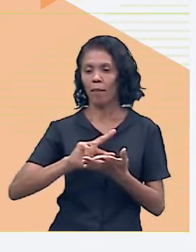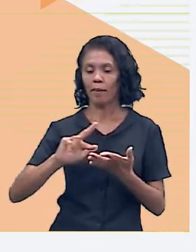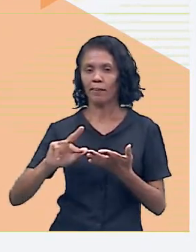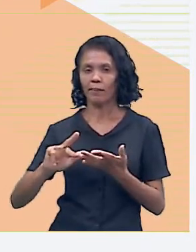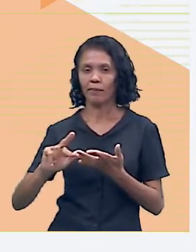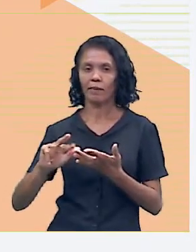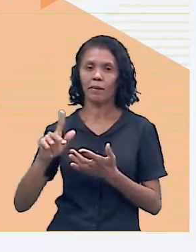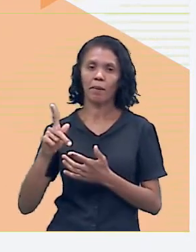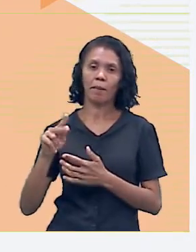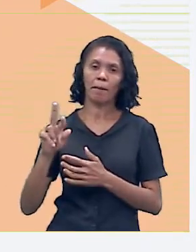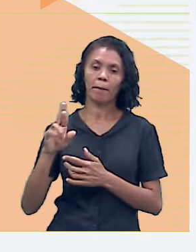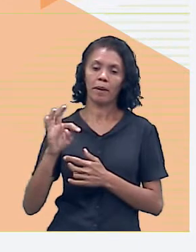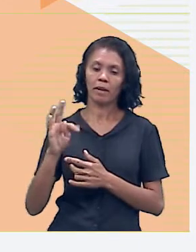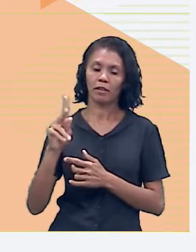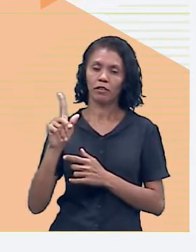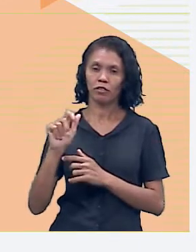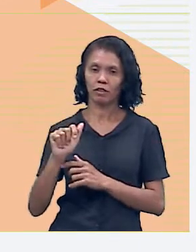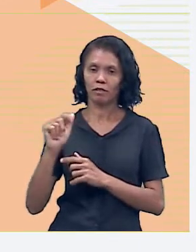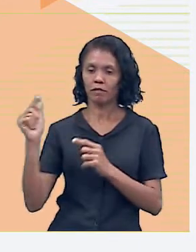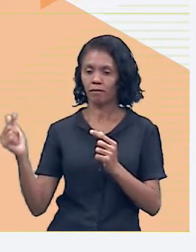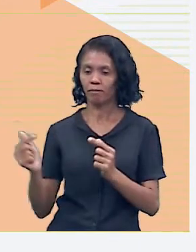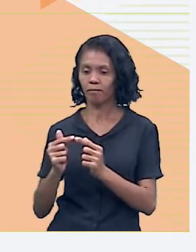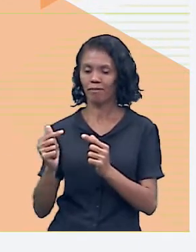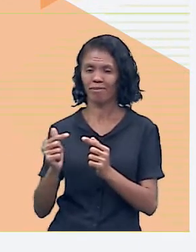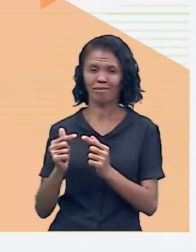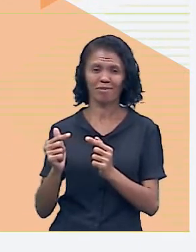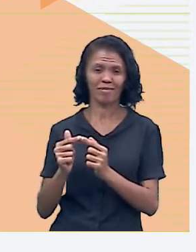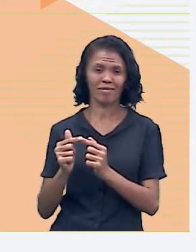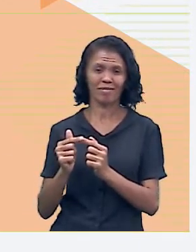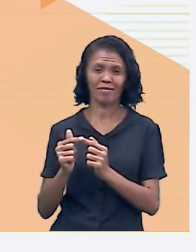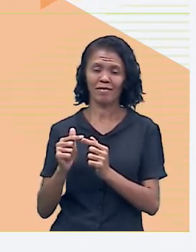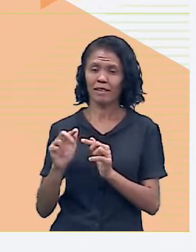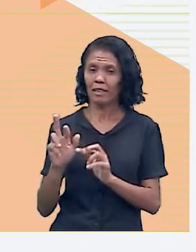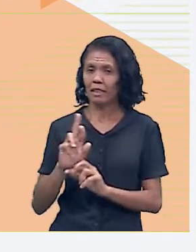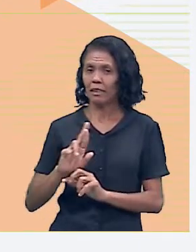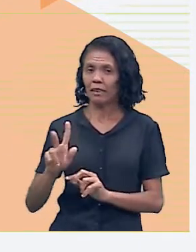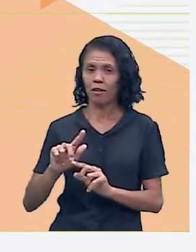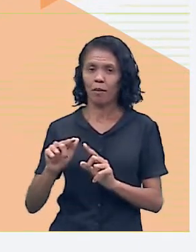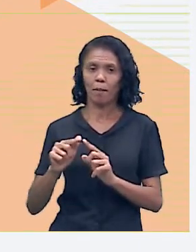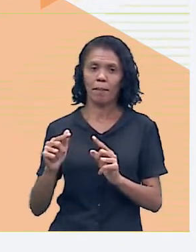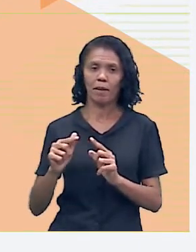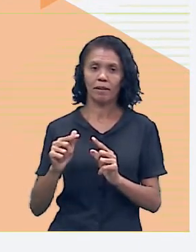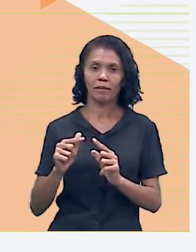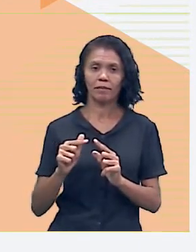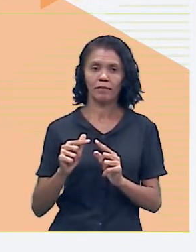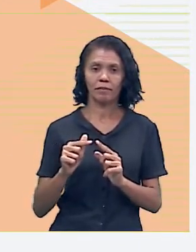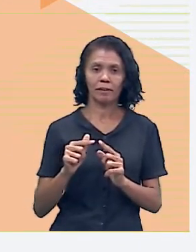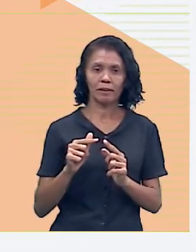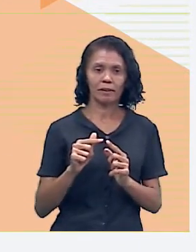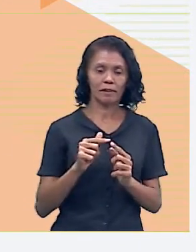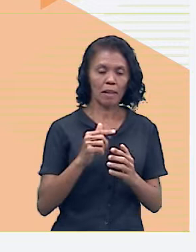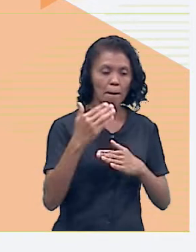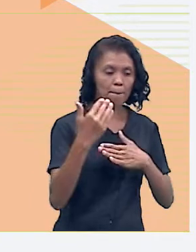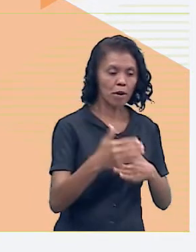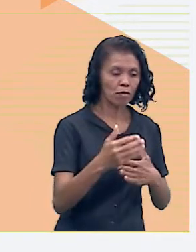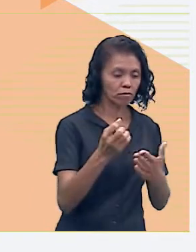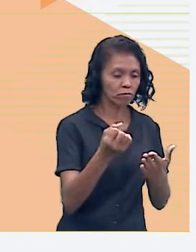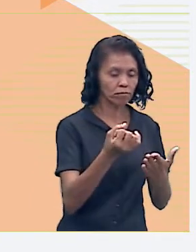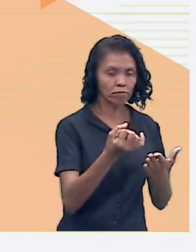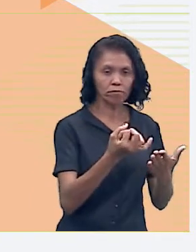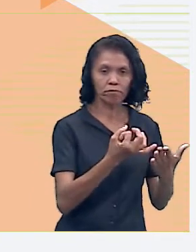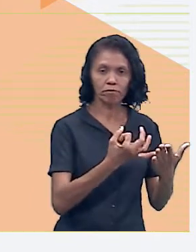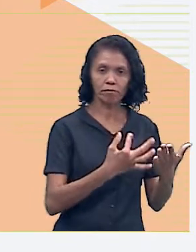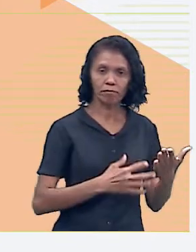repertório ser pertinente apresentar associado integralmente não como a própria cartilha do participante Jardins o